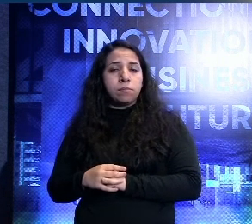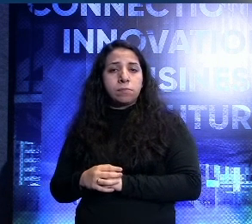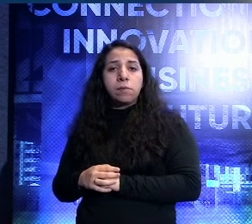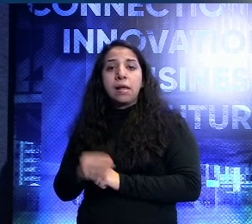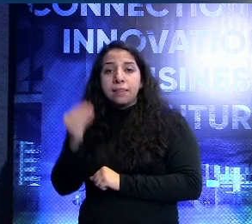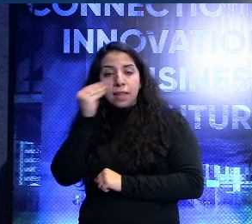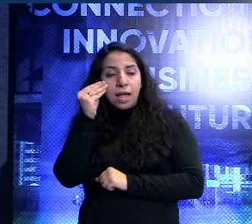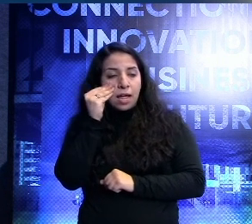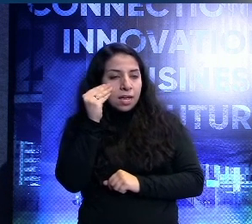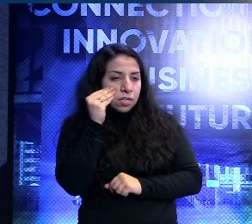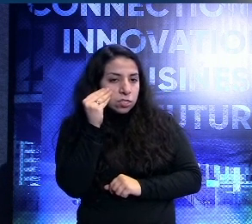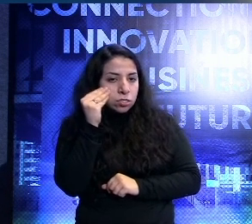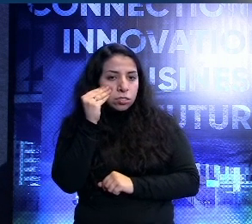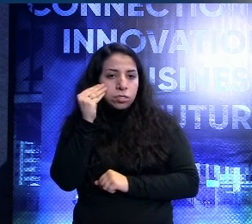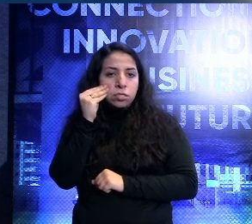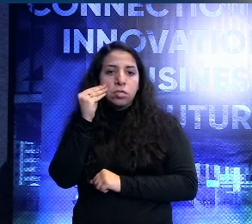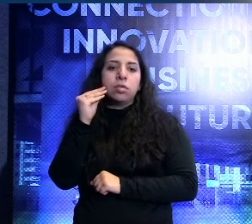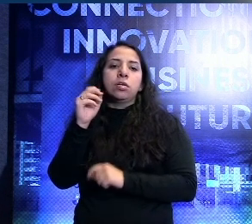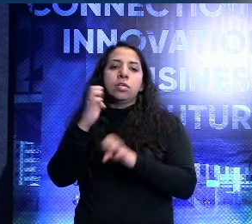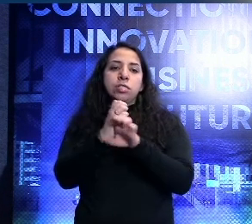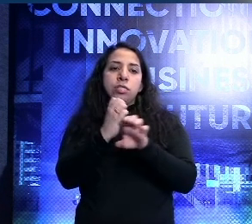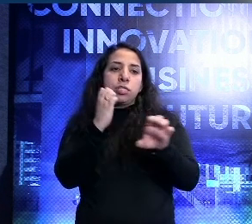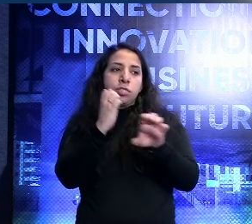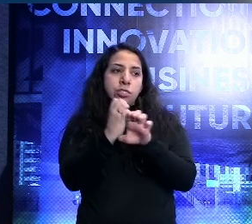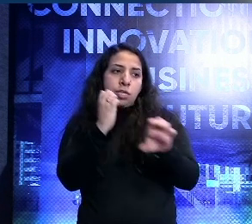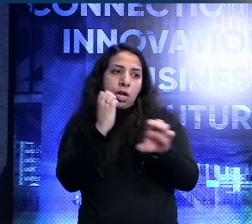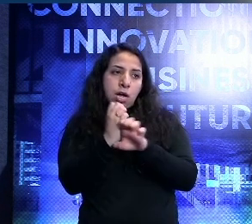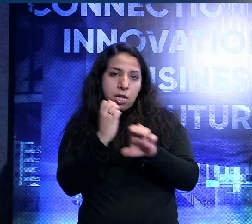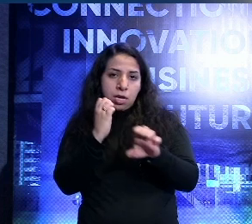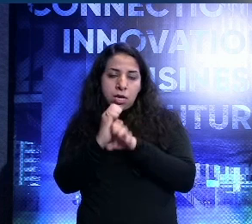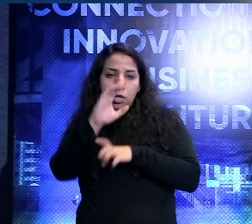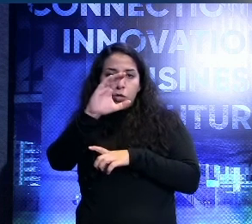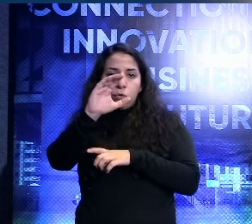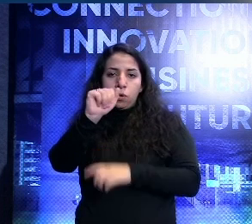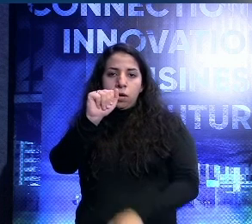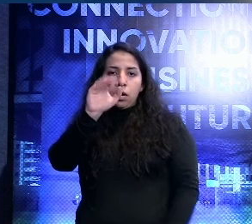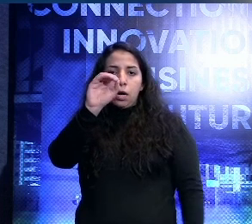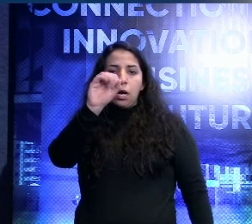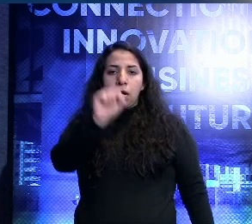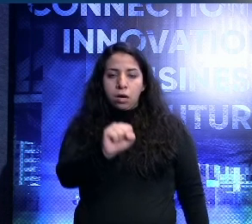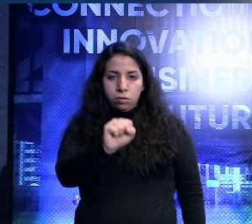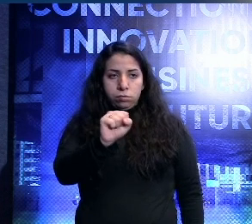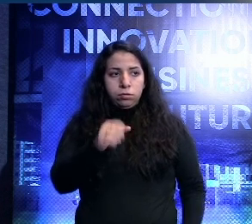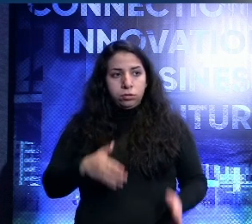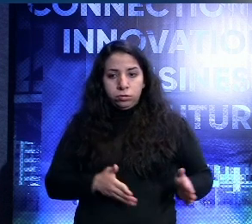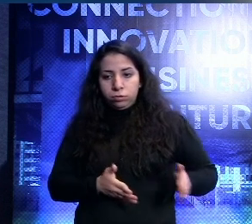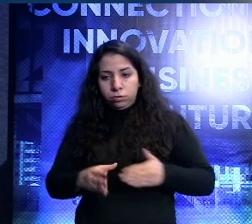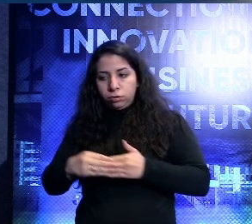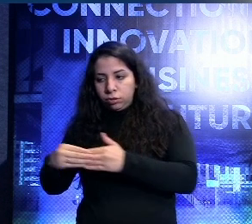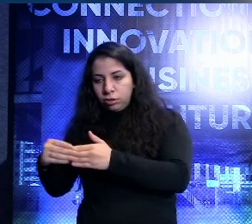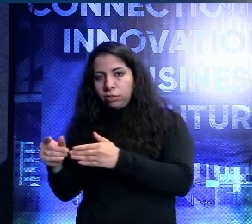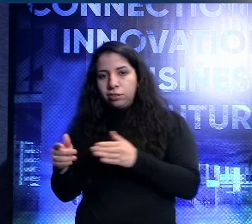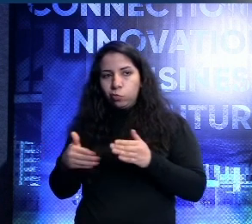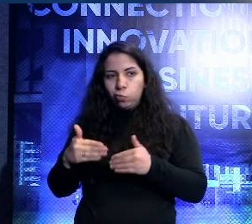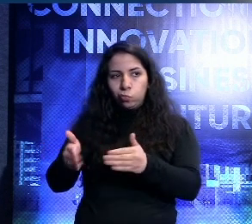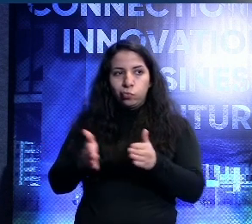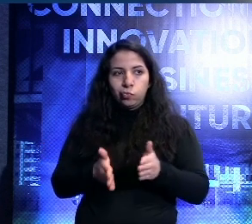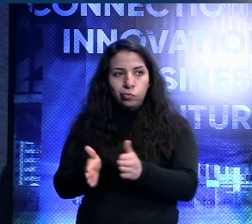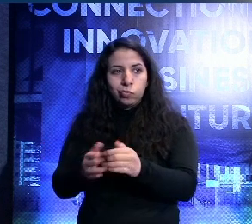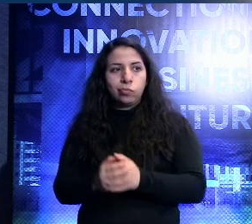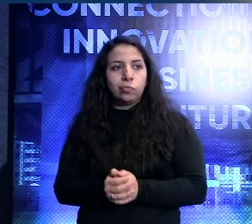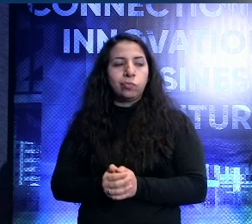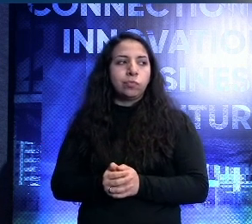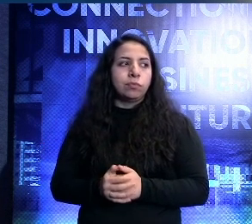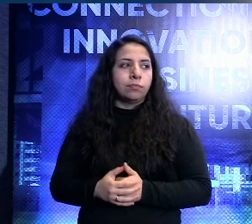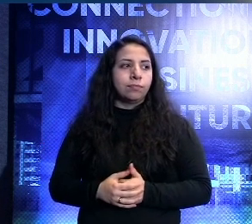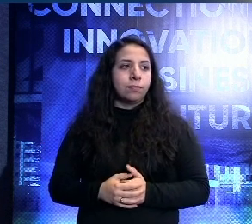testes de engenharia do caos, né? Ele te guia por todo o processo. Beleza? A galera está tirando a